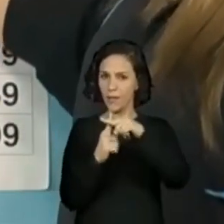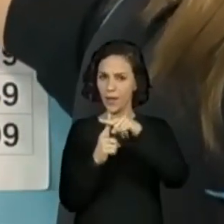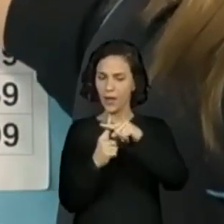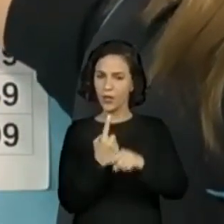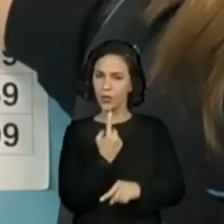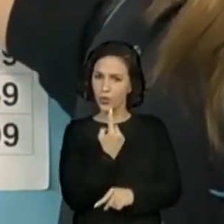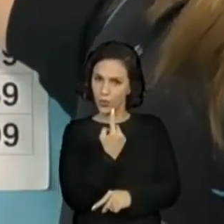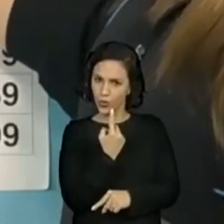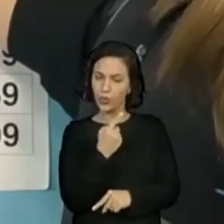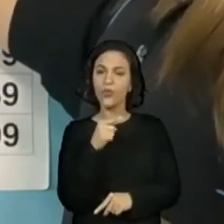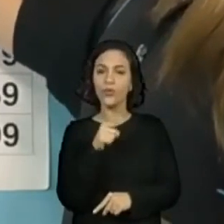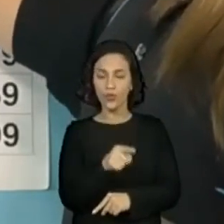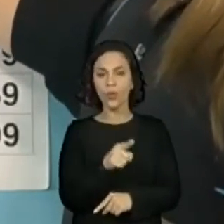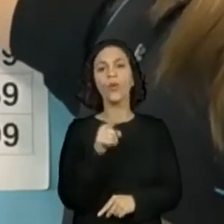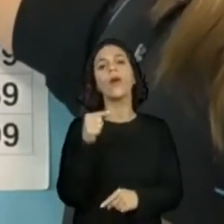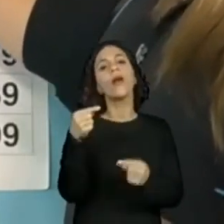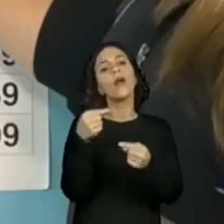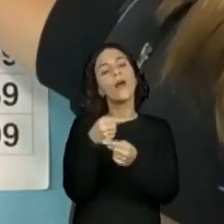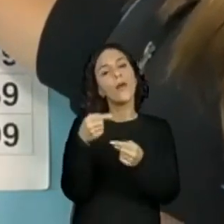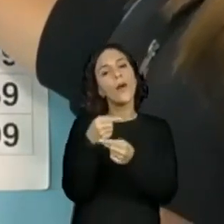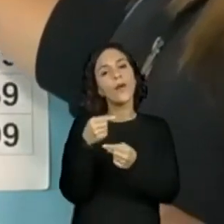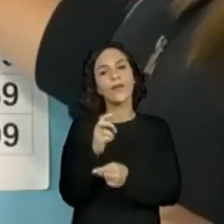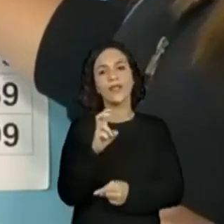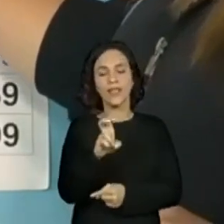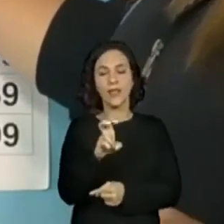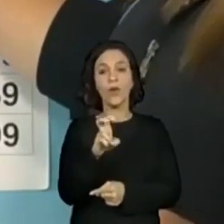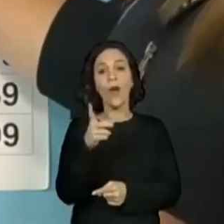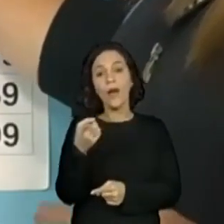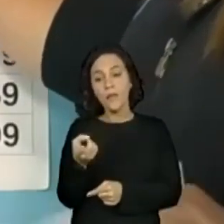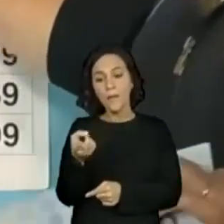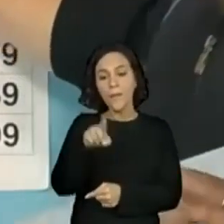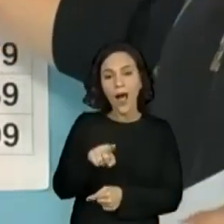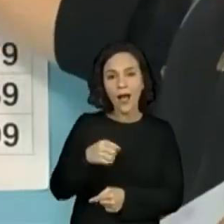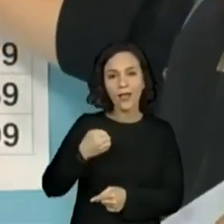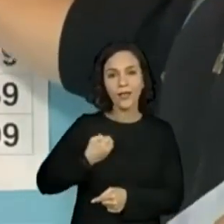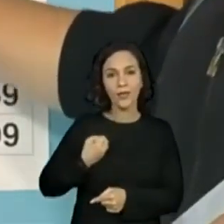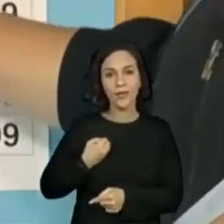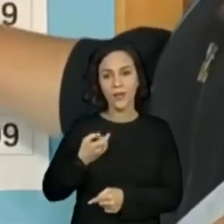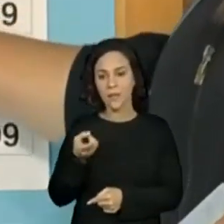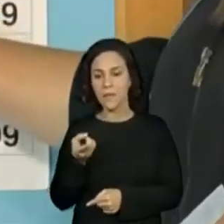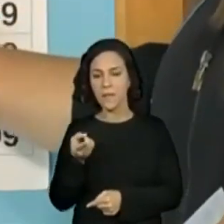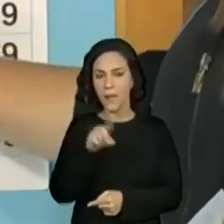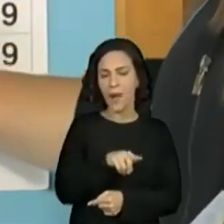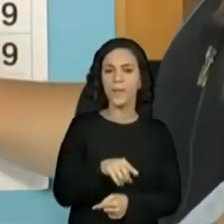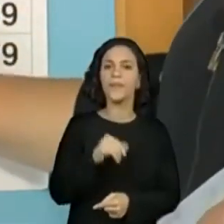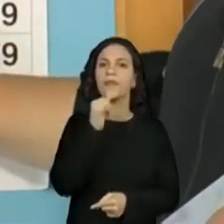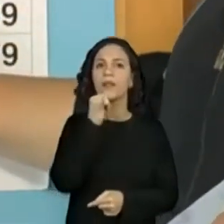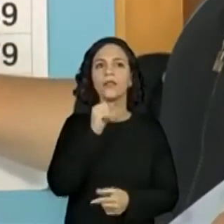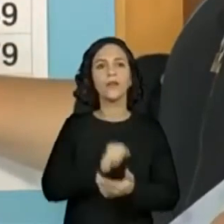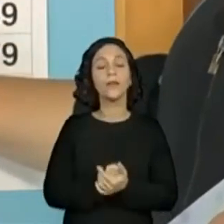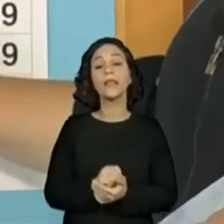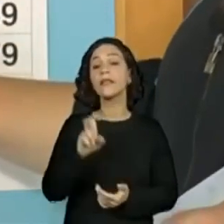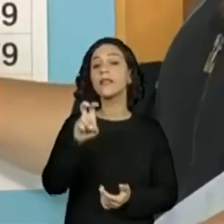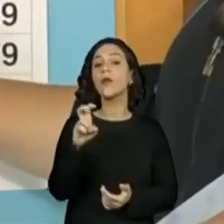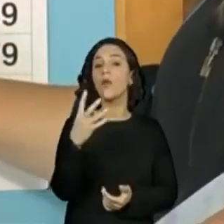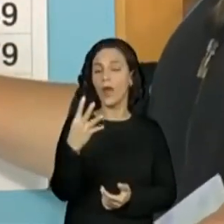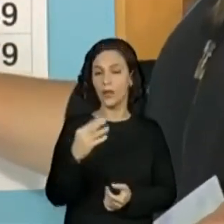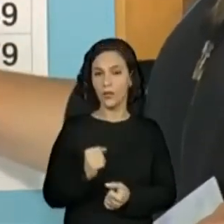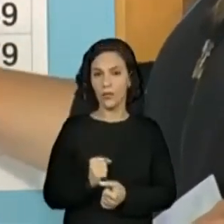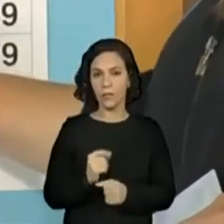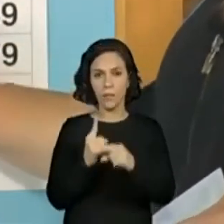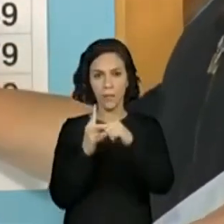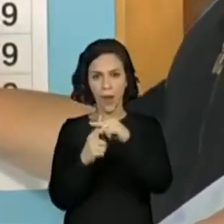que eu acrescento mais 1, vai ser o próximo número. Por exemplo, se for 54 mais